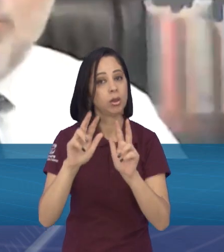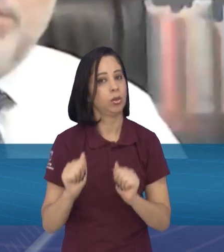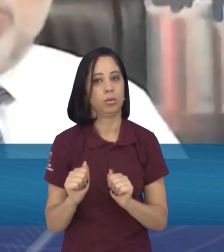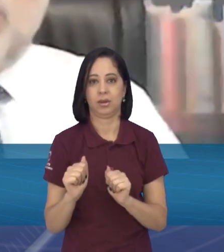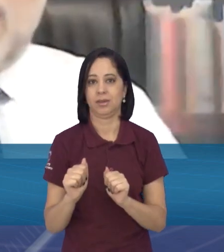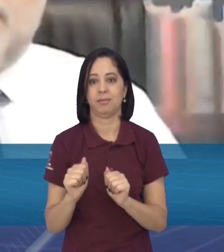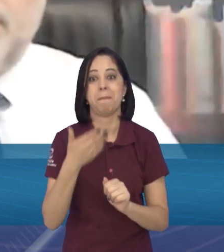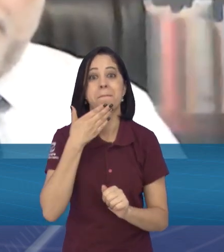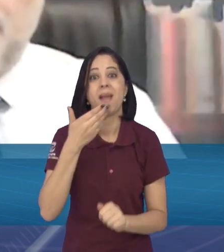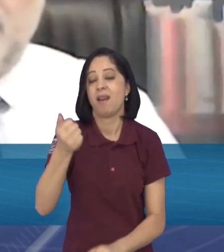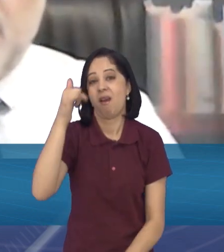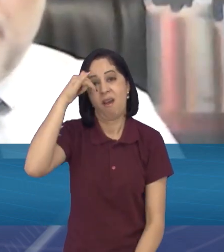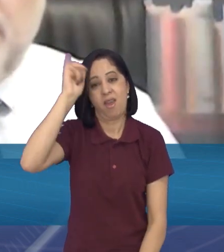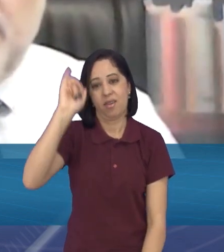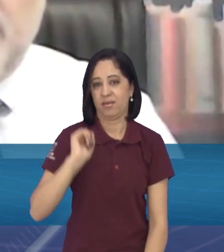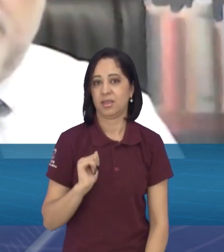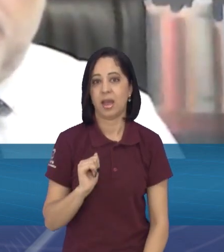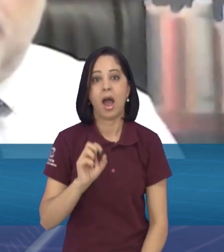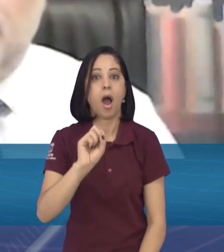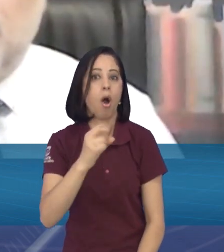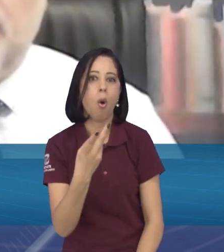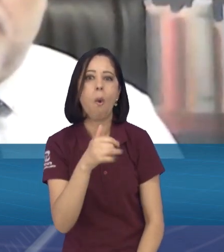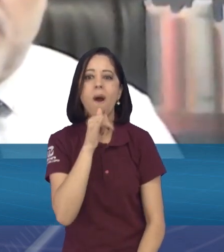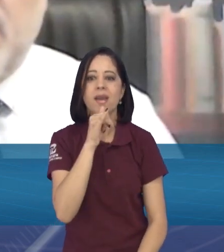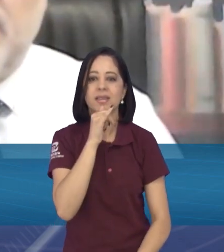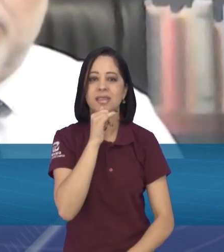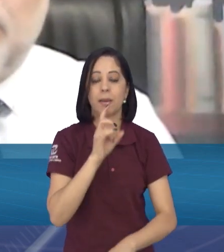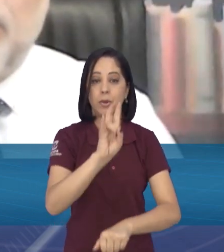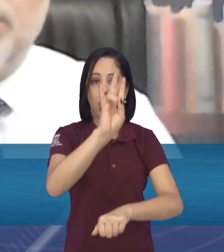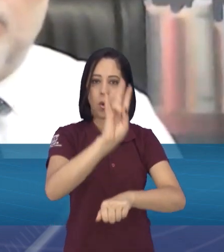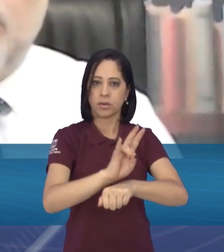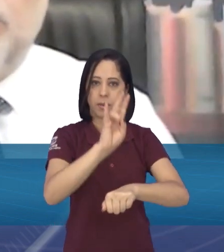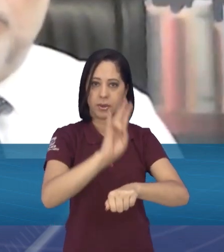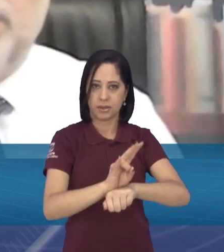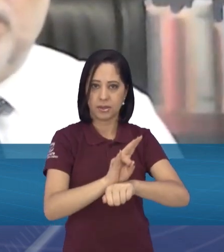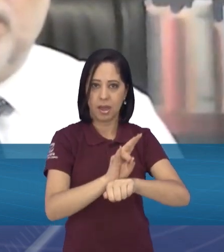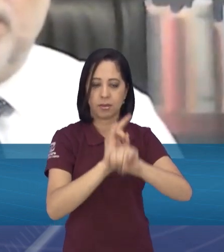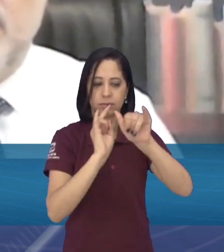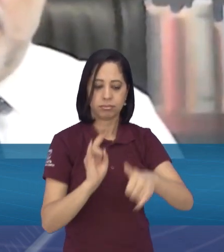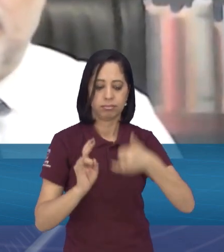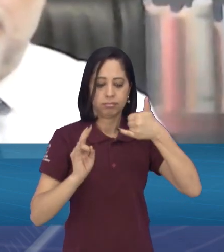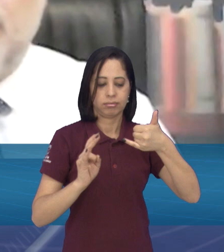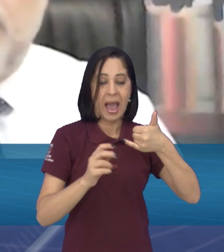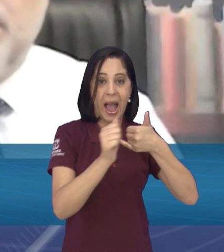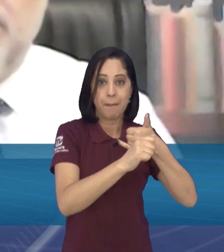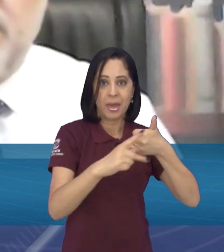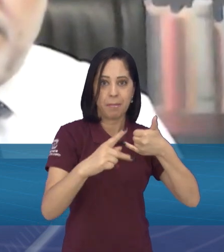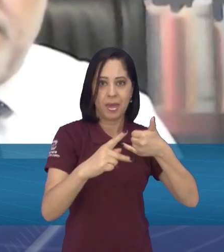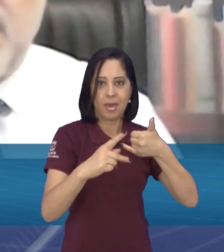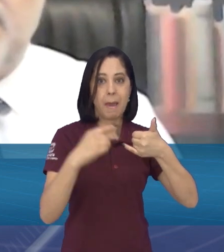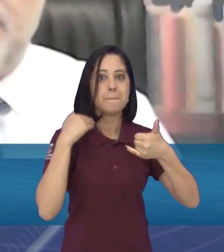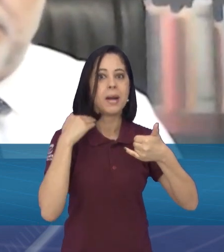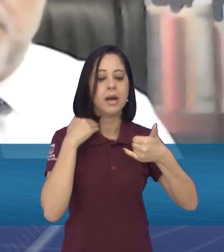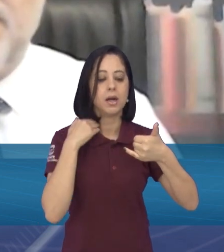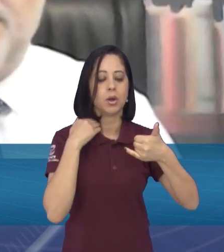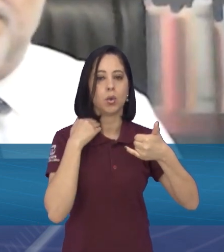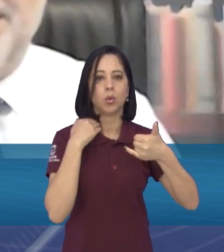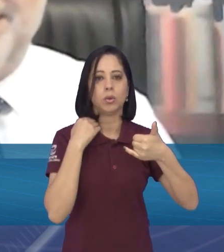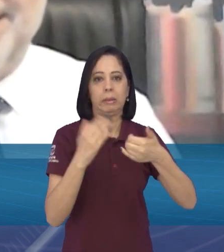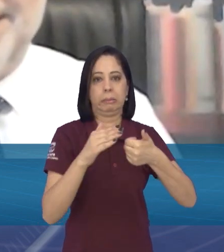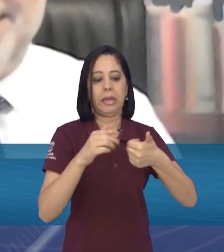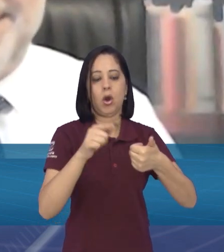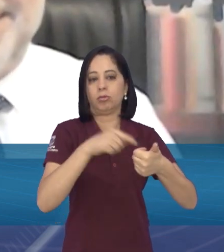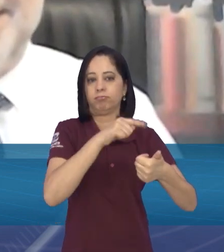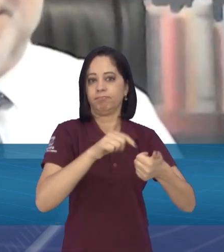pouco, ou então não abra aplicativos no Wi-Fi grátis que possa comprometer a sua privacidade e